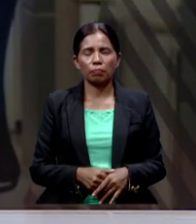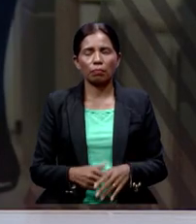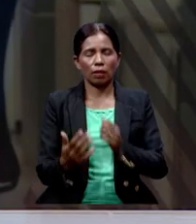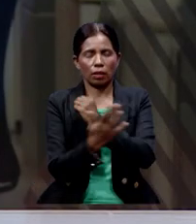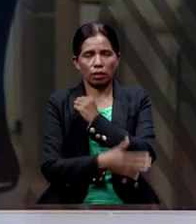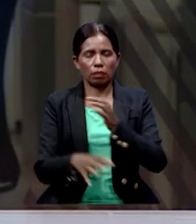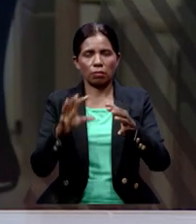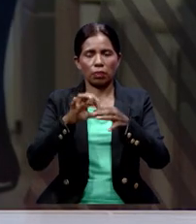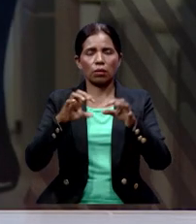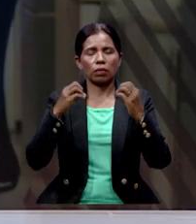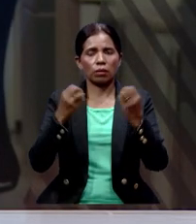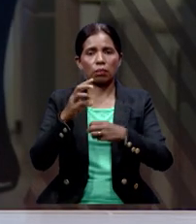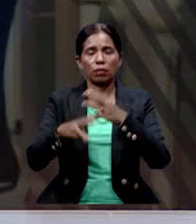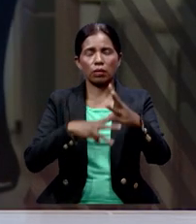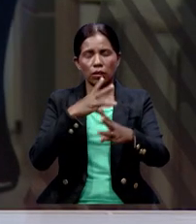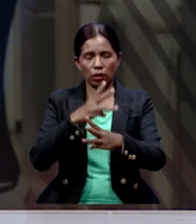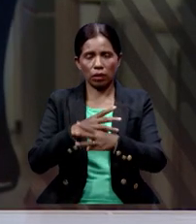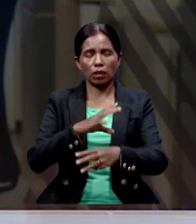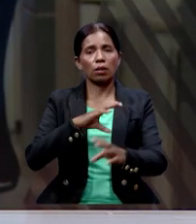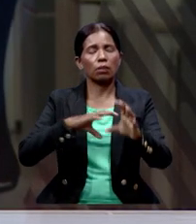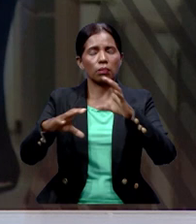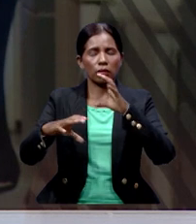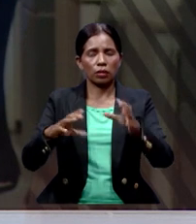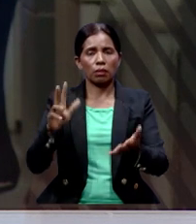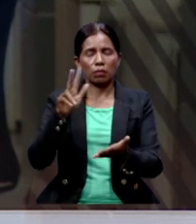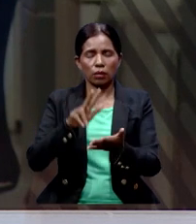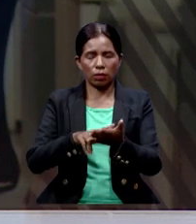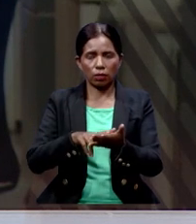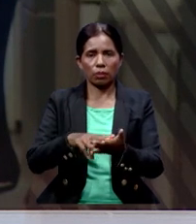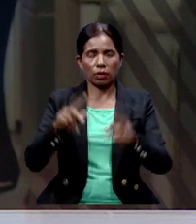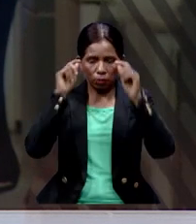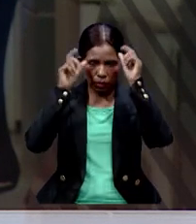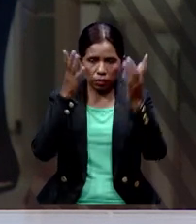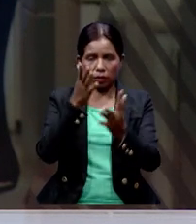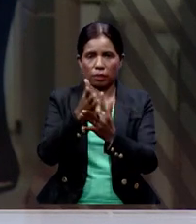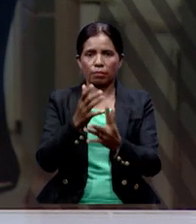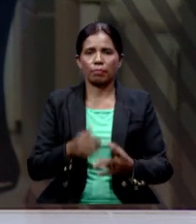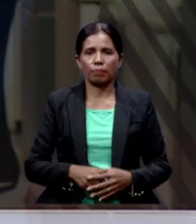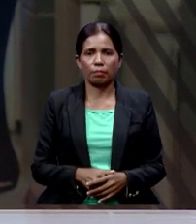Nação-membro, Organização Mundial do Comércio, aprova pacote de adesão Timor-Leste-Neniano.